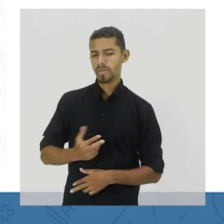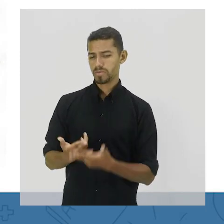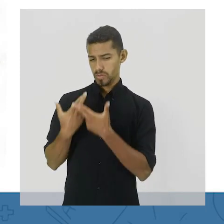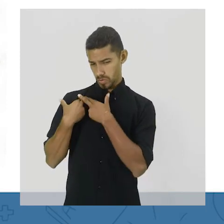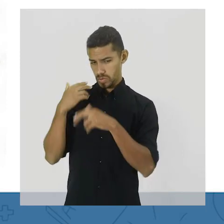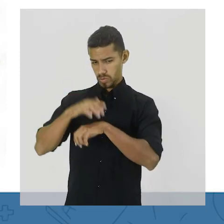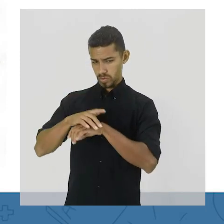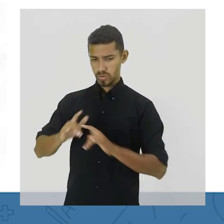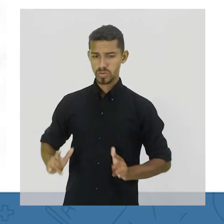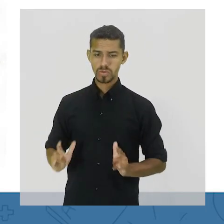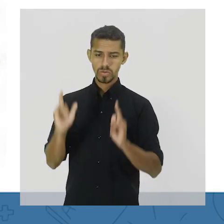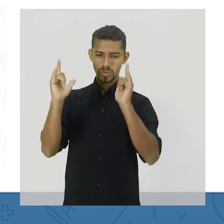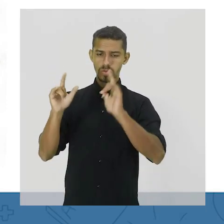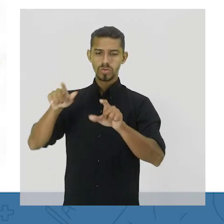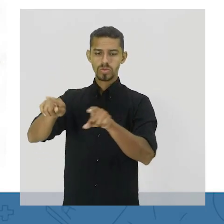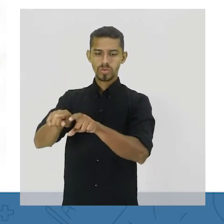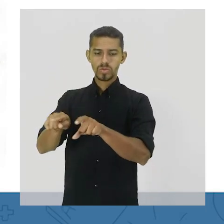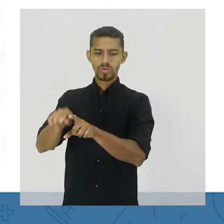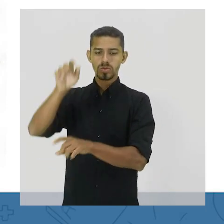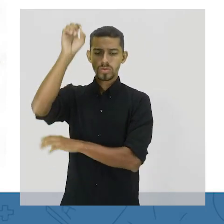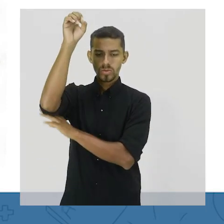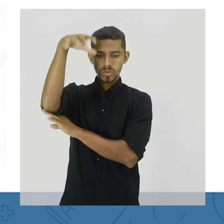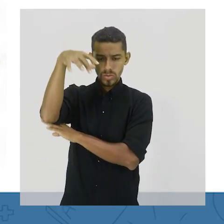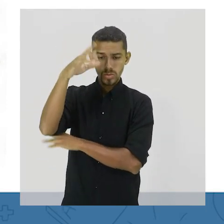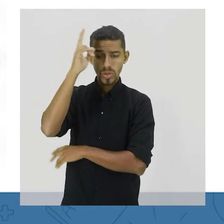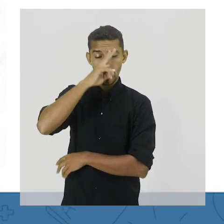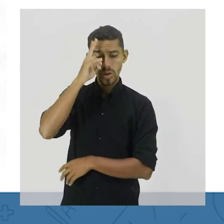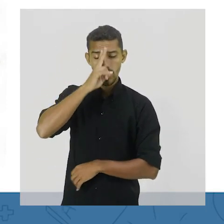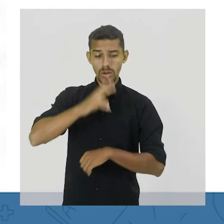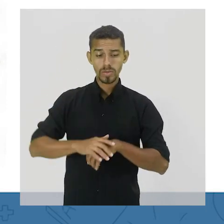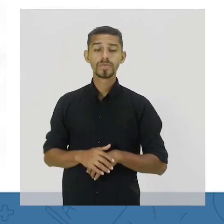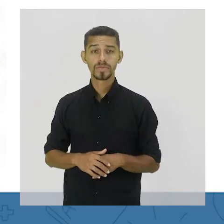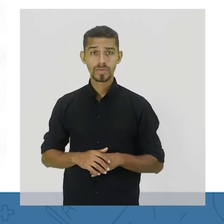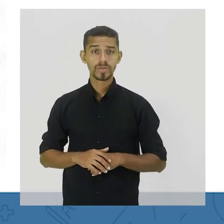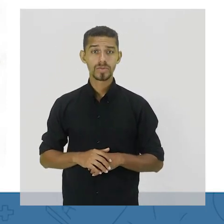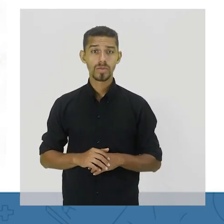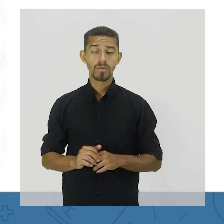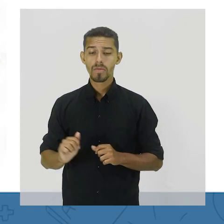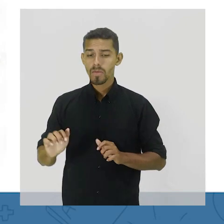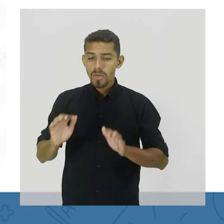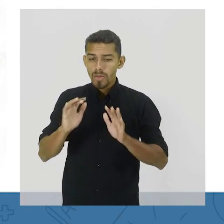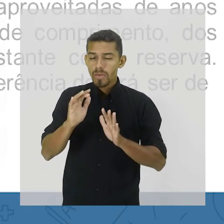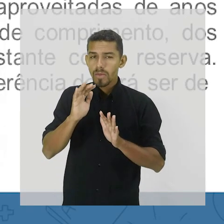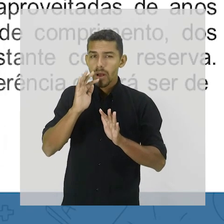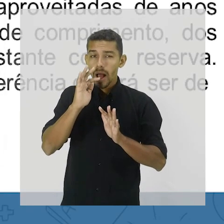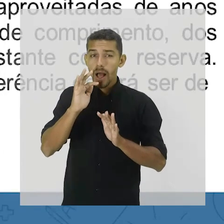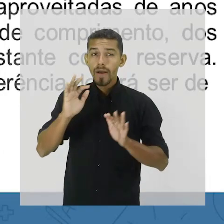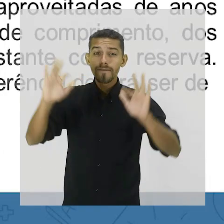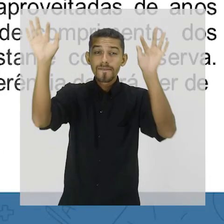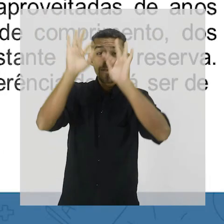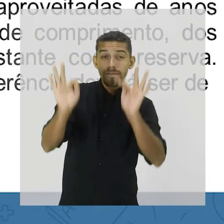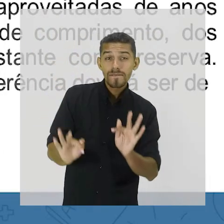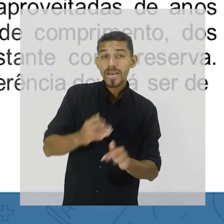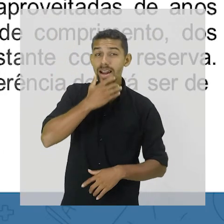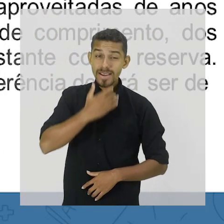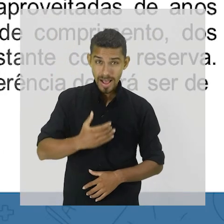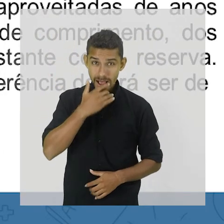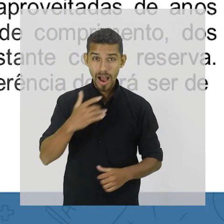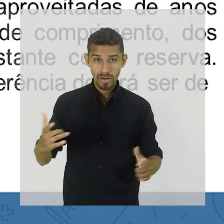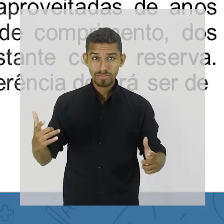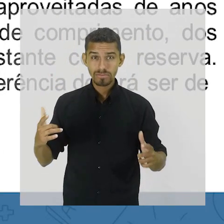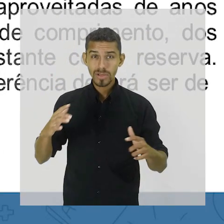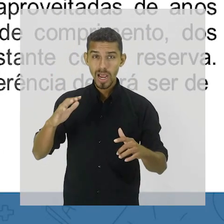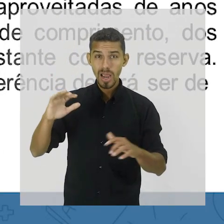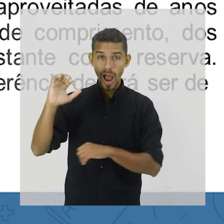forma de cone, lembrando uma árvore de Natal, conforme assegura Azul Induz. A árvore deverá